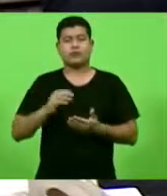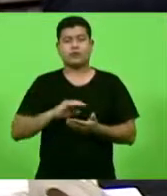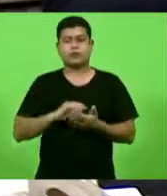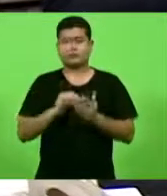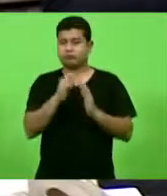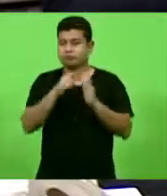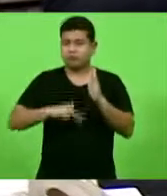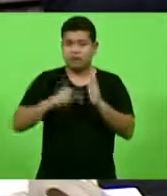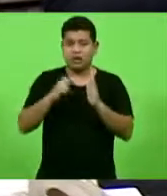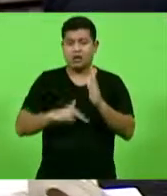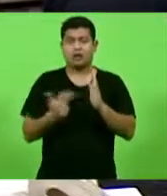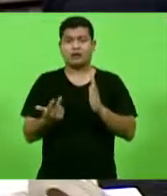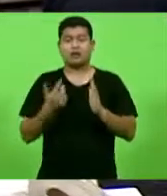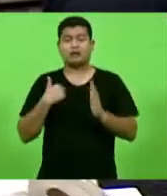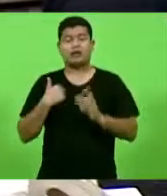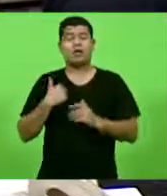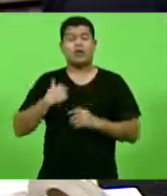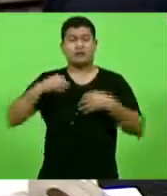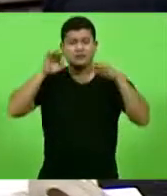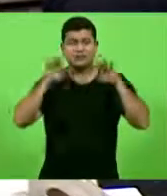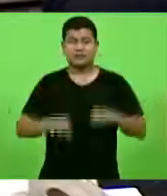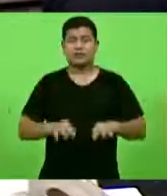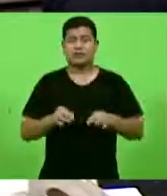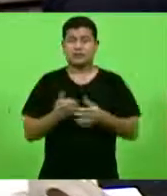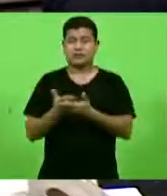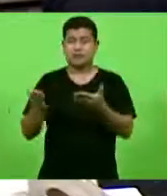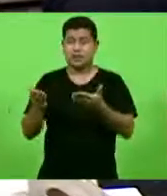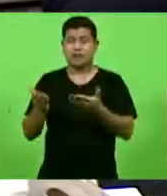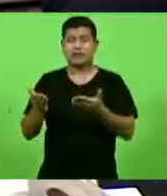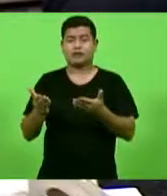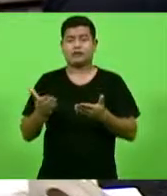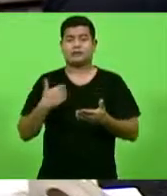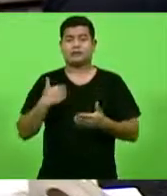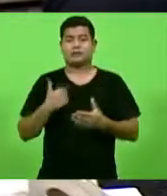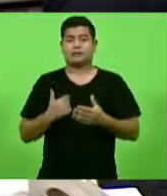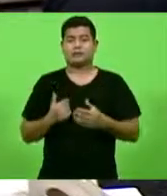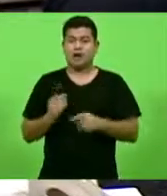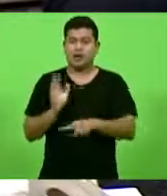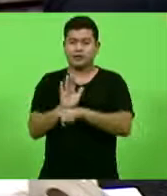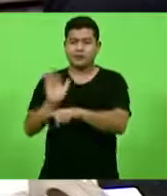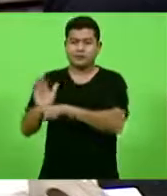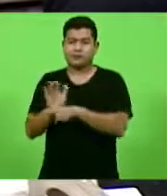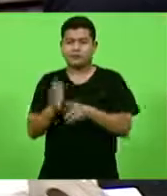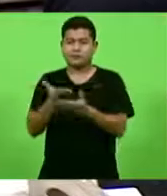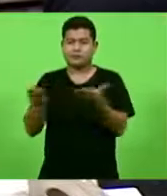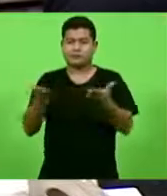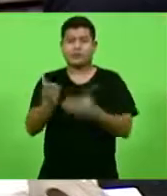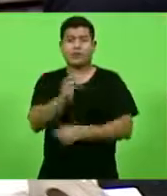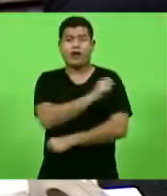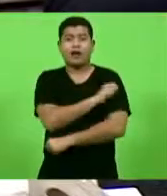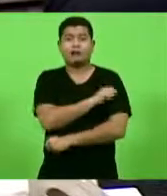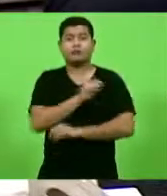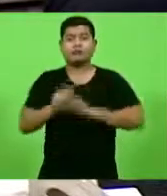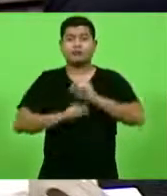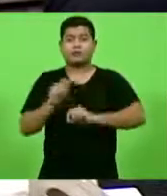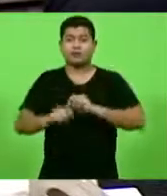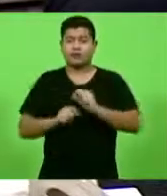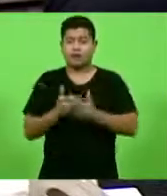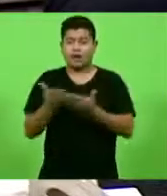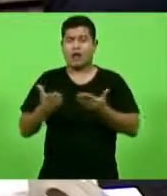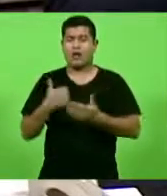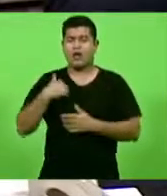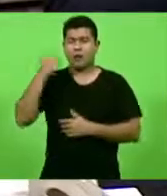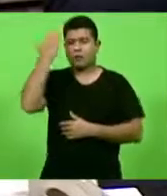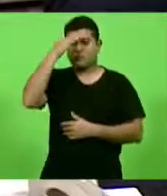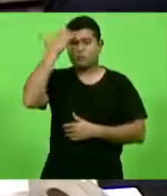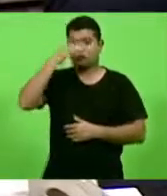inclusive, estudantes com um senso analítico muito mais forte, porque as nossas crianças, os nossos jovens saem das escolas